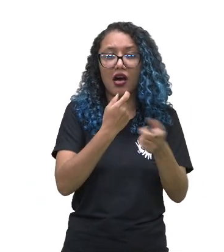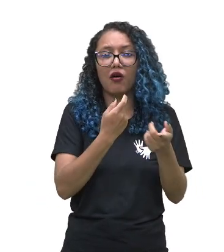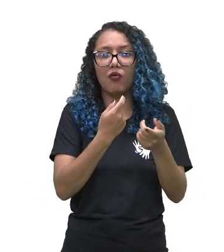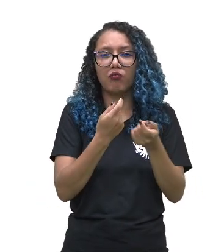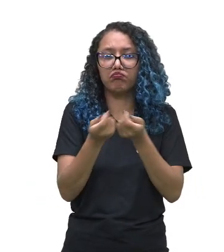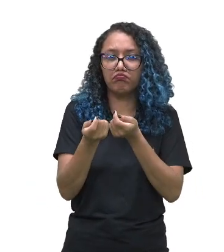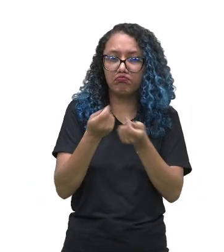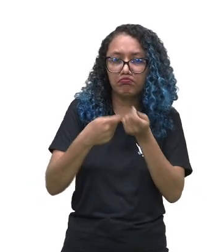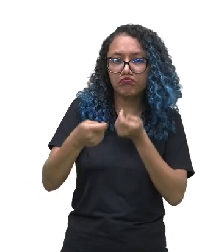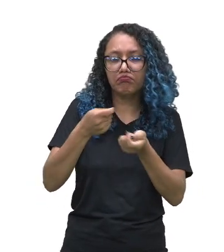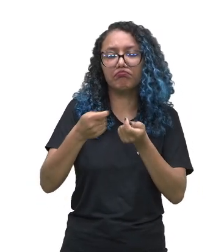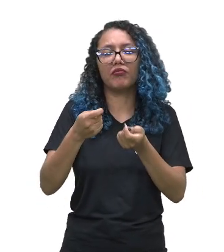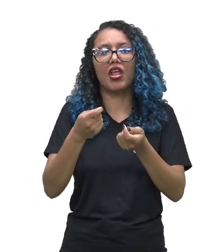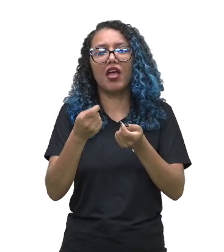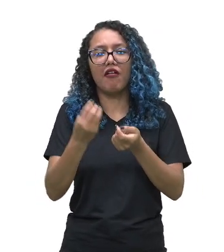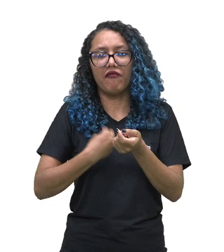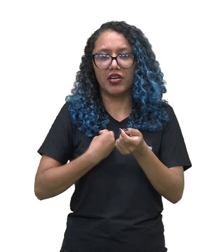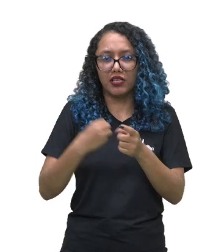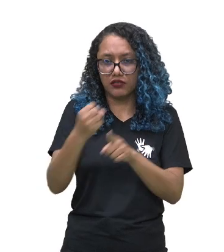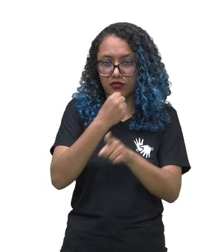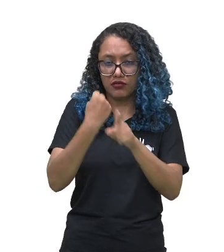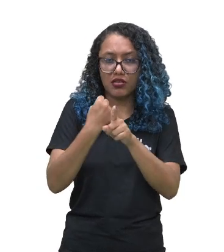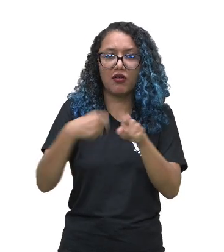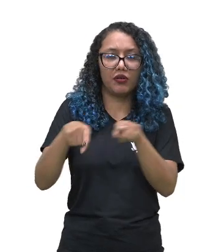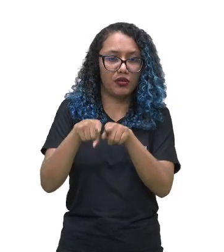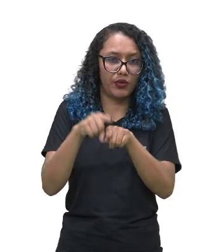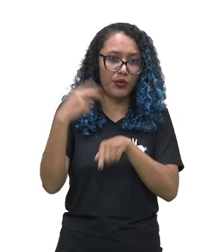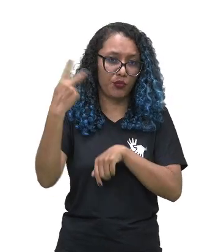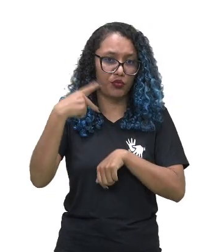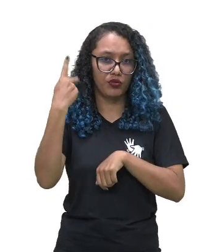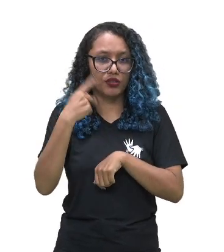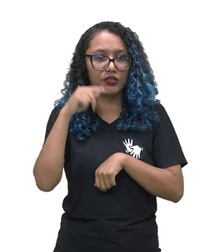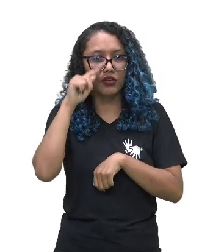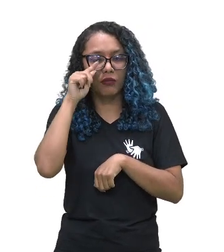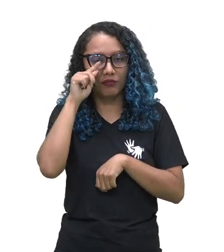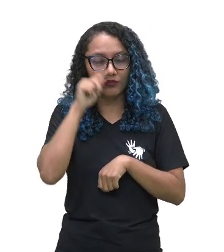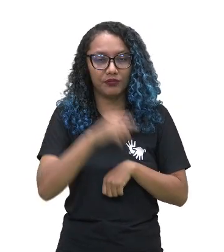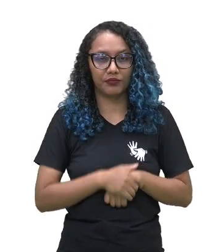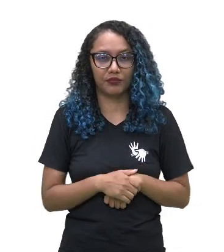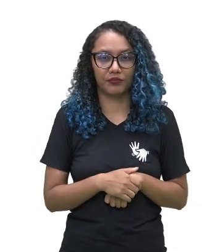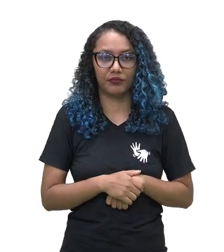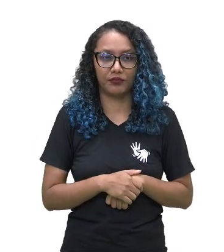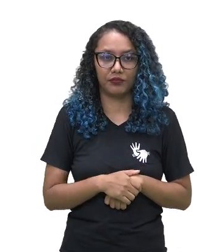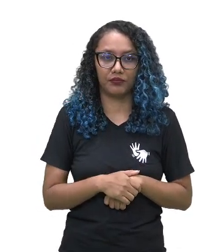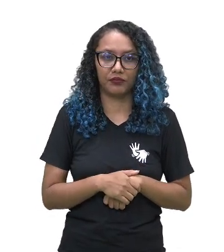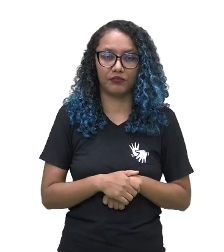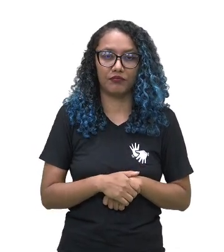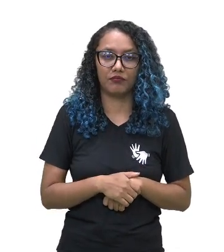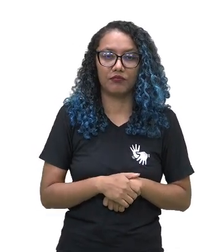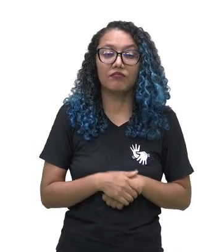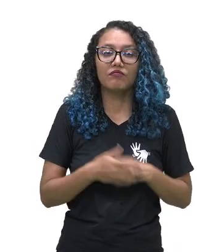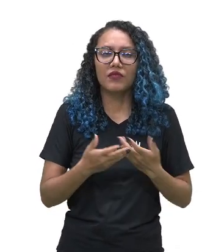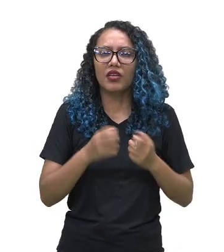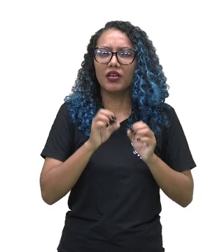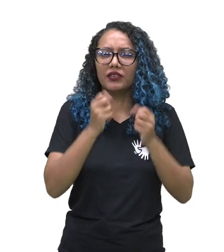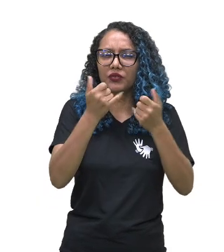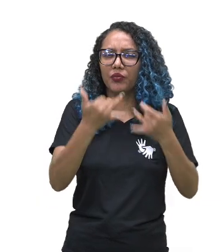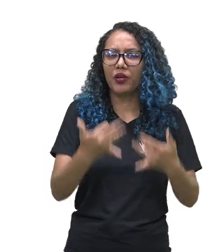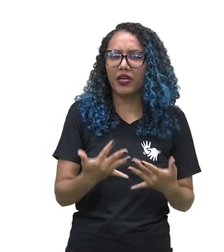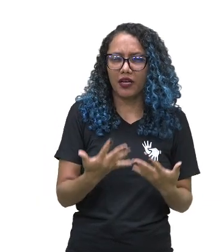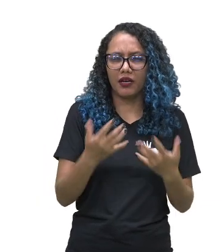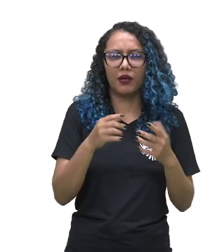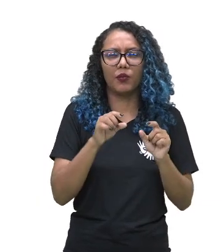administração, vida social e política. E destaca que a organização social que